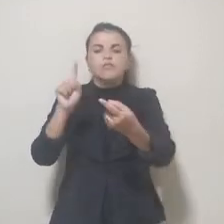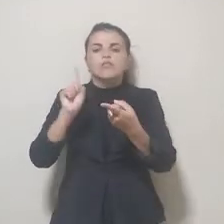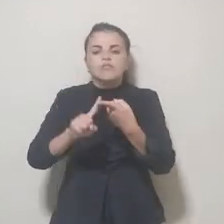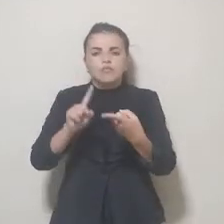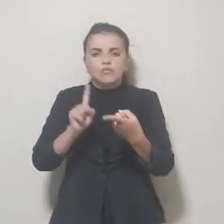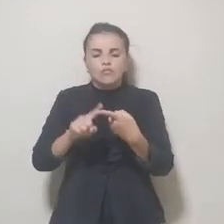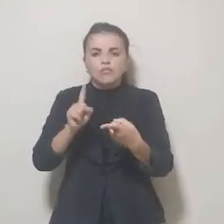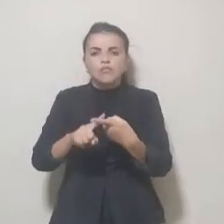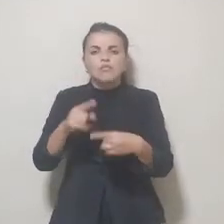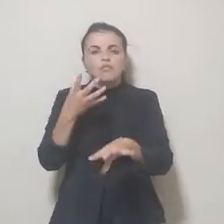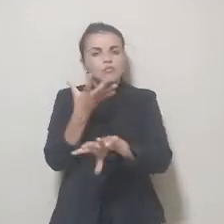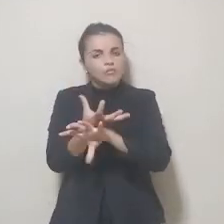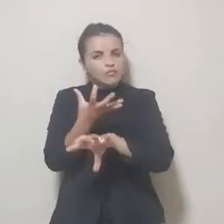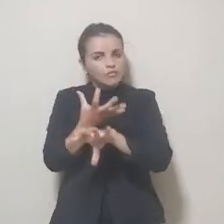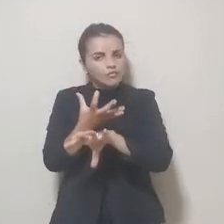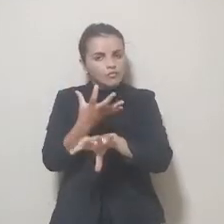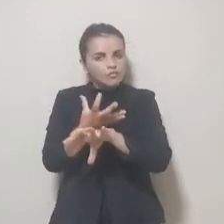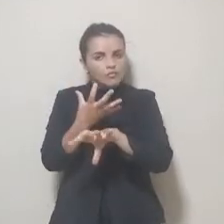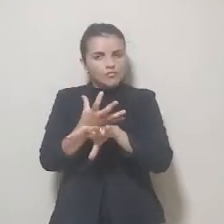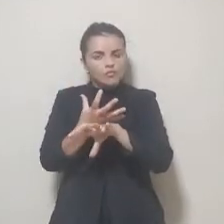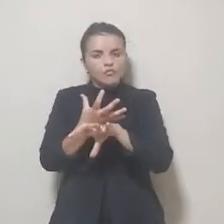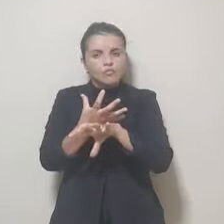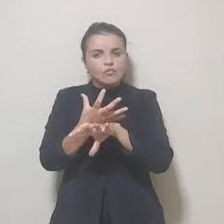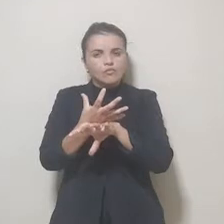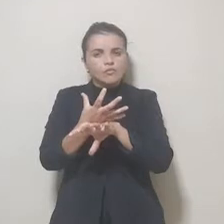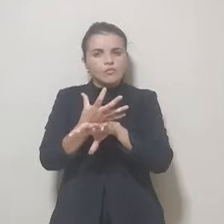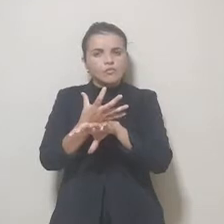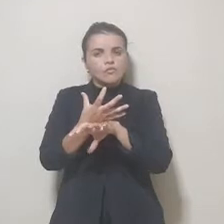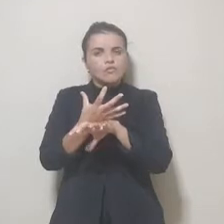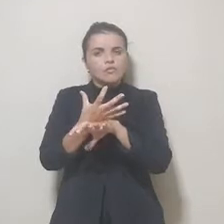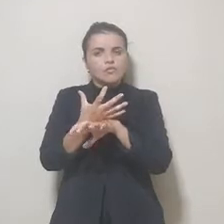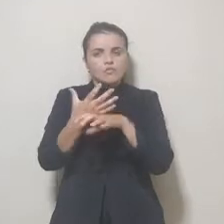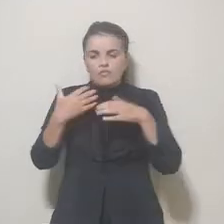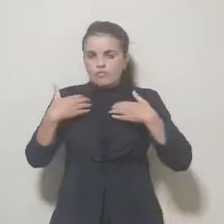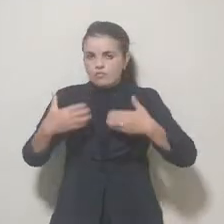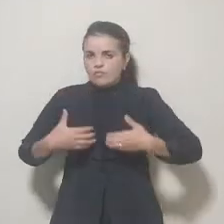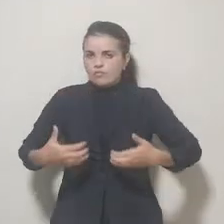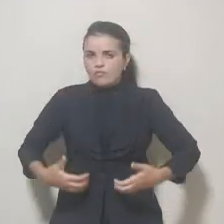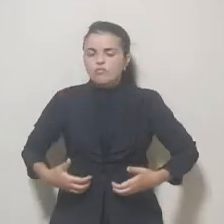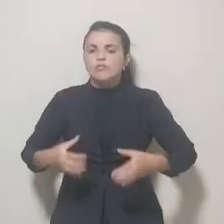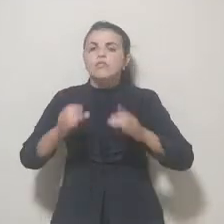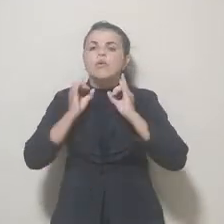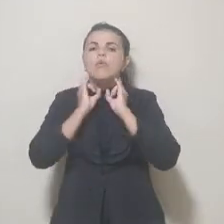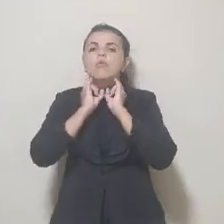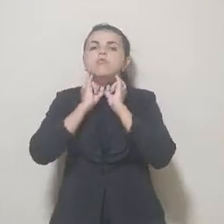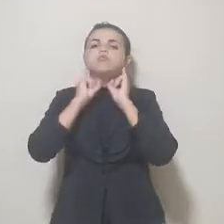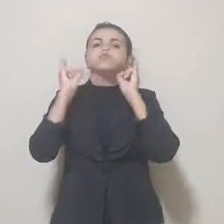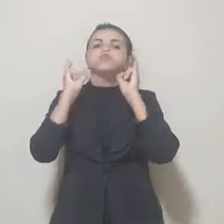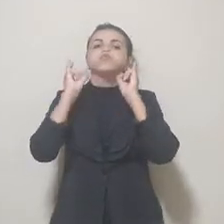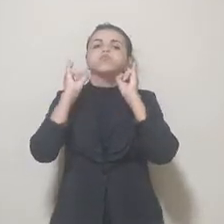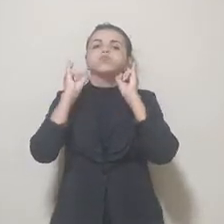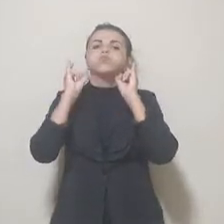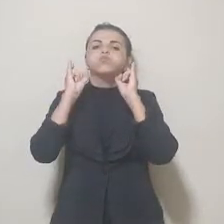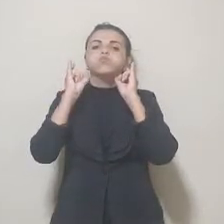ossos. Então, a função da nossa glândula paratireoide é a produção